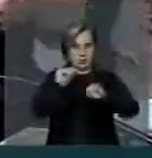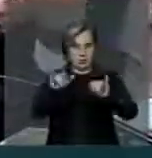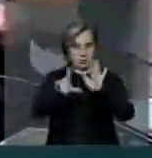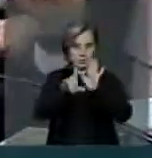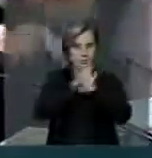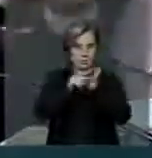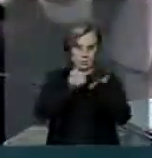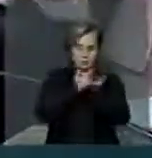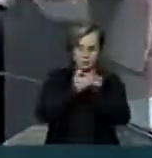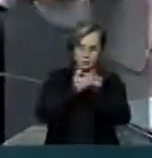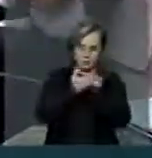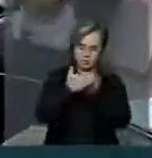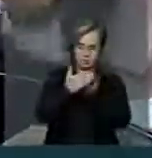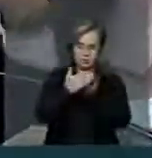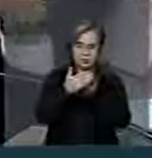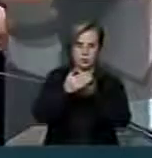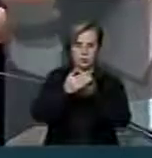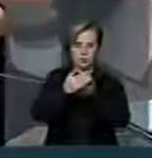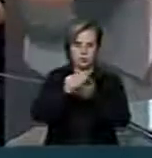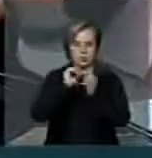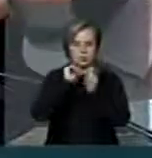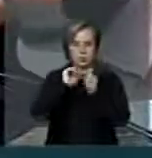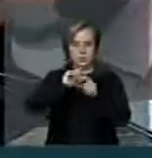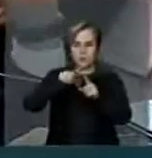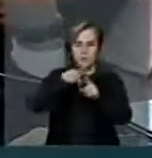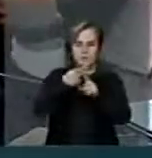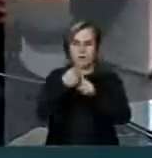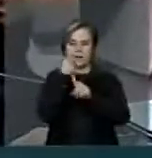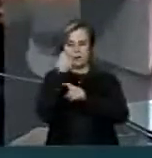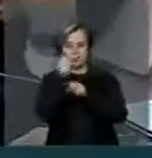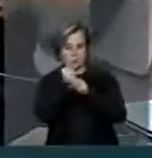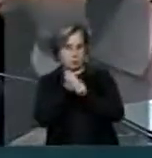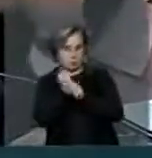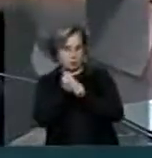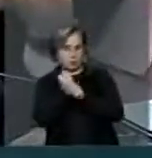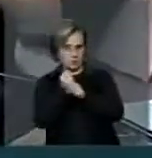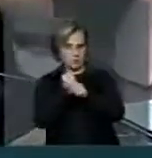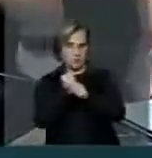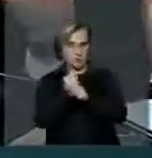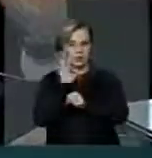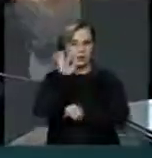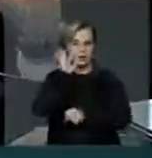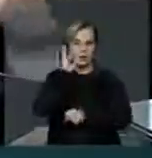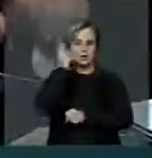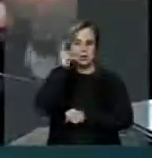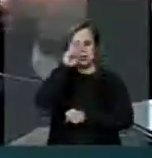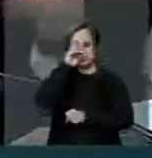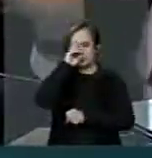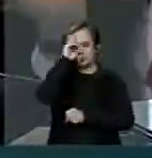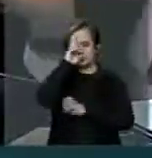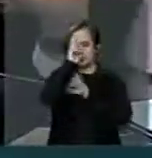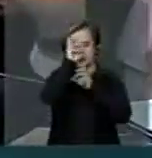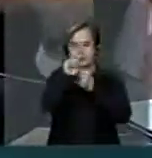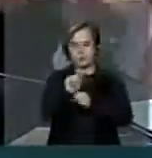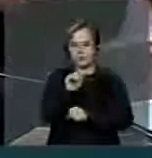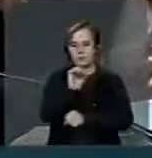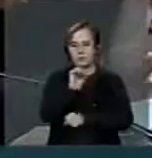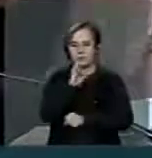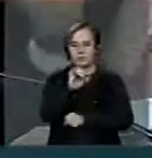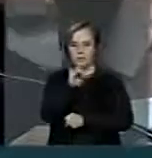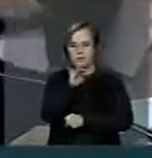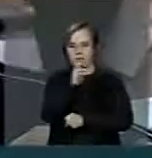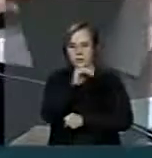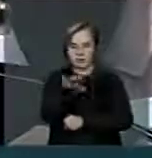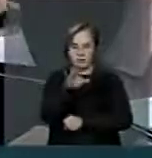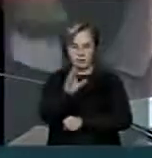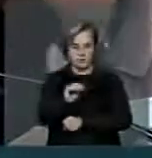lei, prorrogável por uma única vez, por igual período, por ato do chefe do Poder Executivo. Isso. Certo? Bom, muito